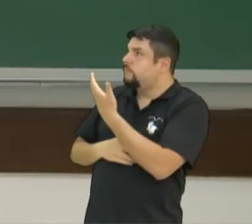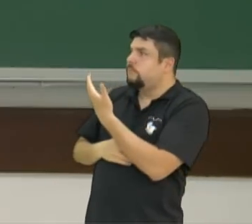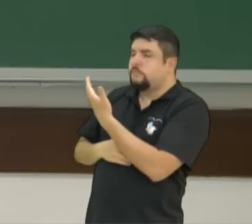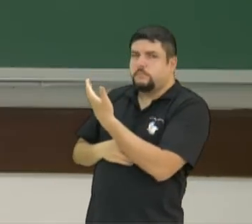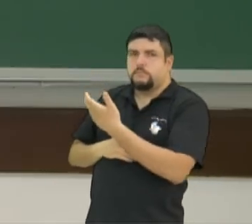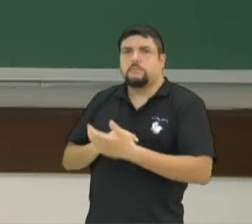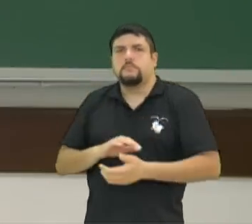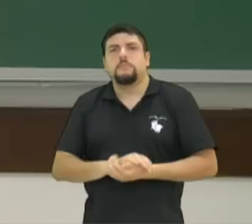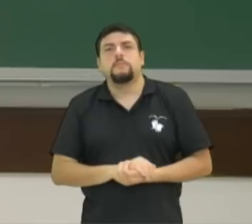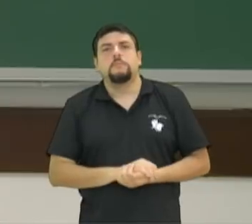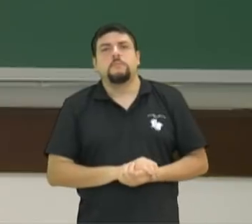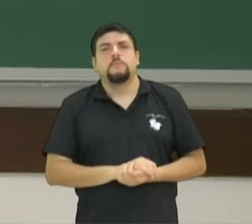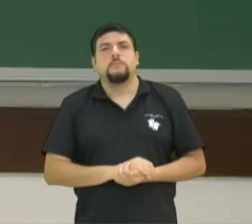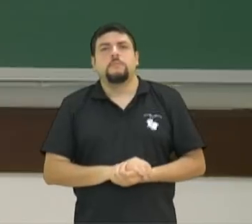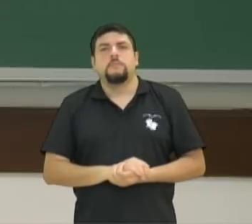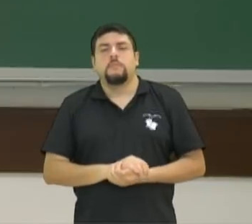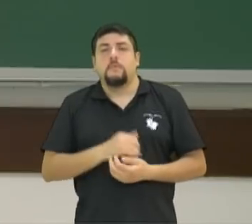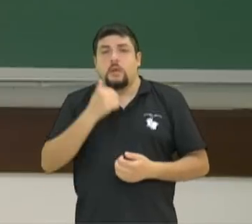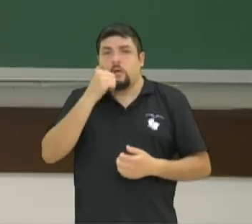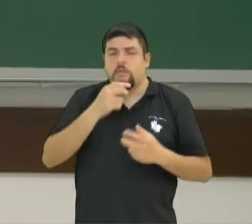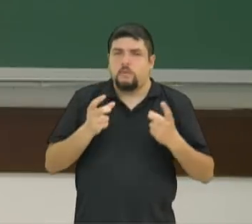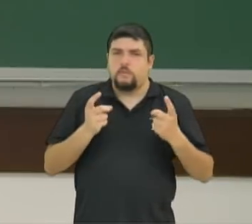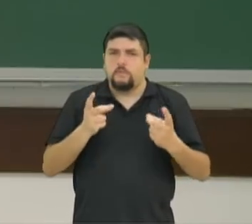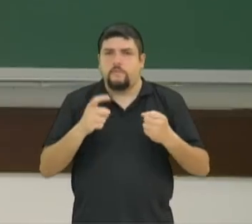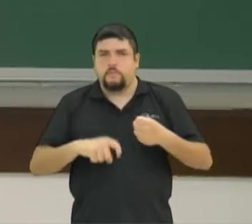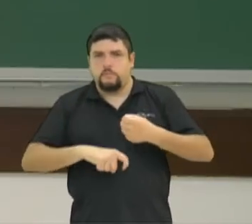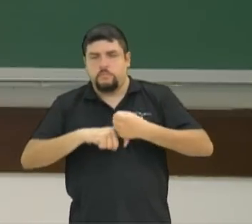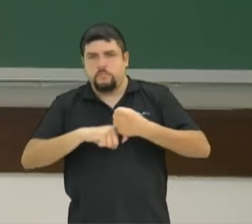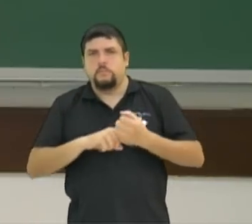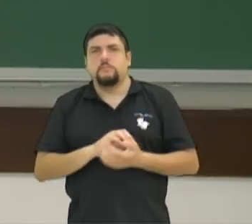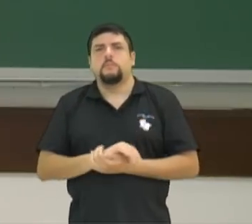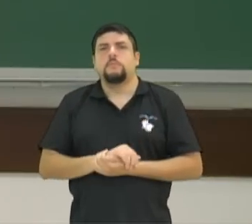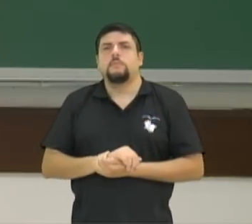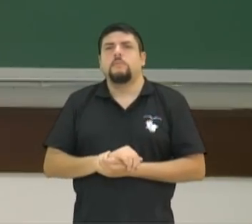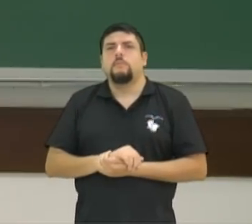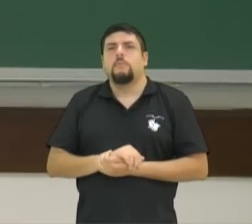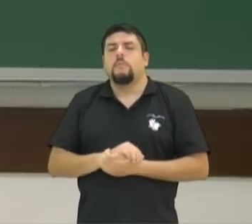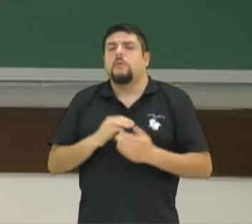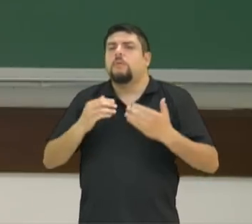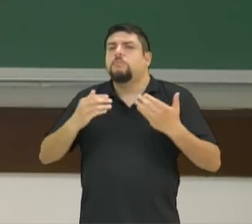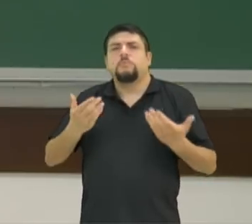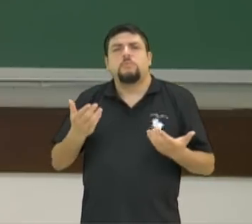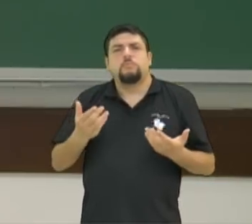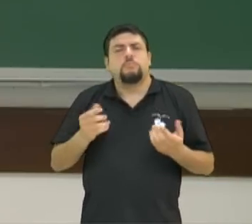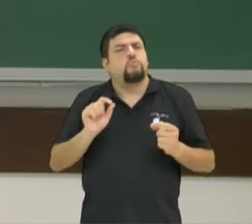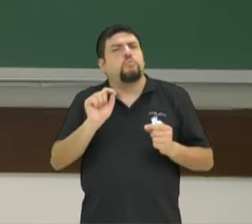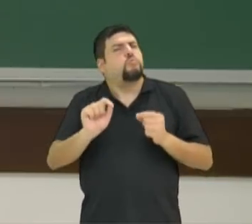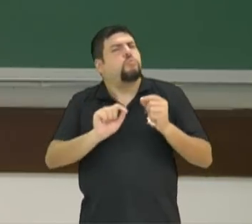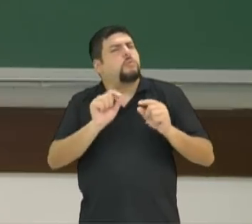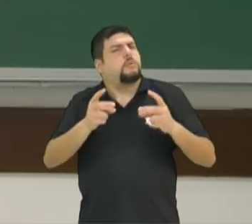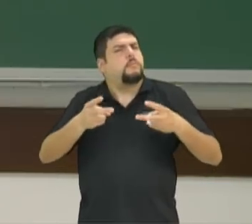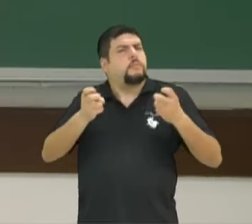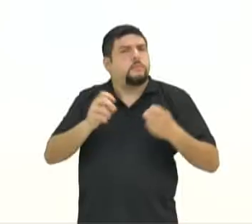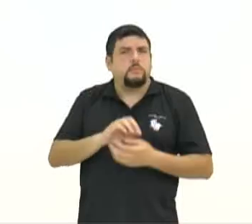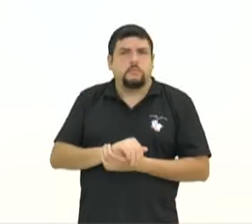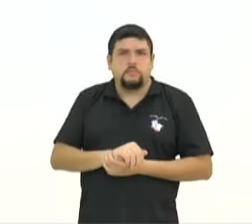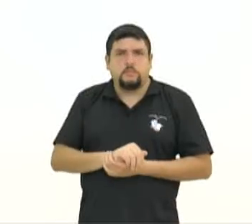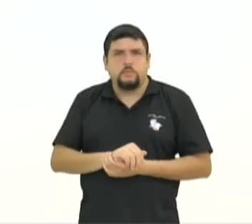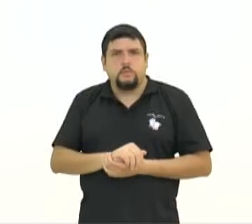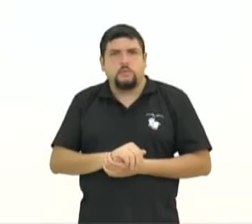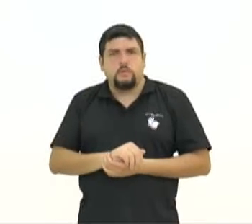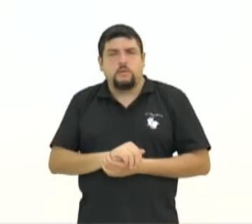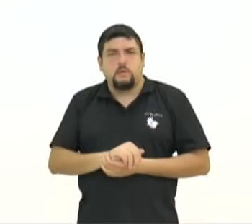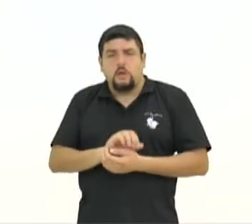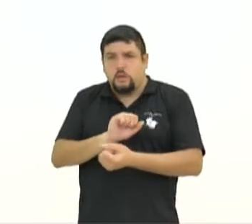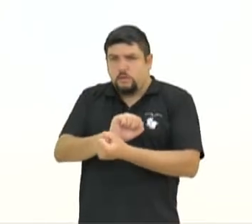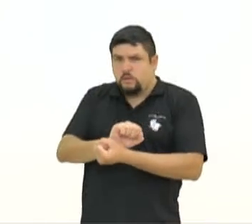negra vendendo cajus, do Baptiste Debré, podemos afirmar que, qual que é a resposta correta, né? Escravo de ganho era